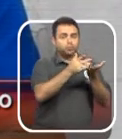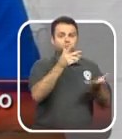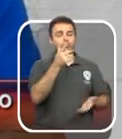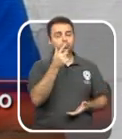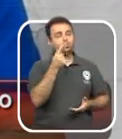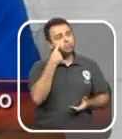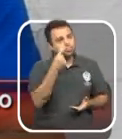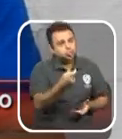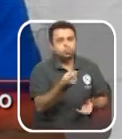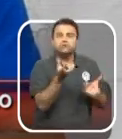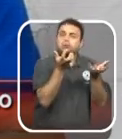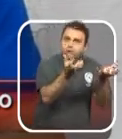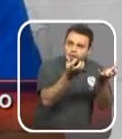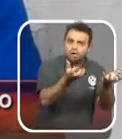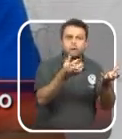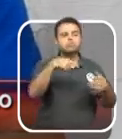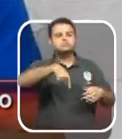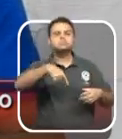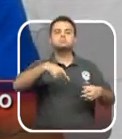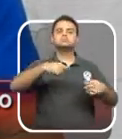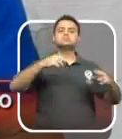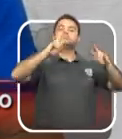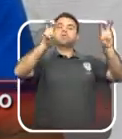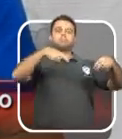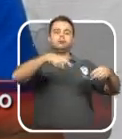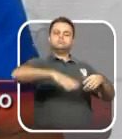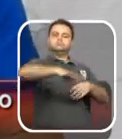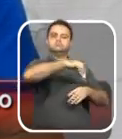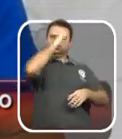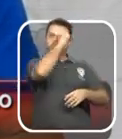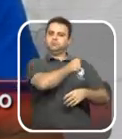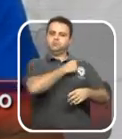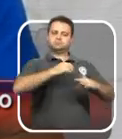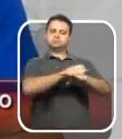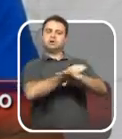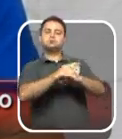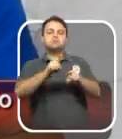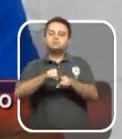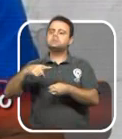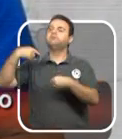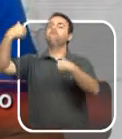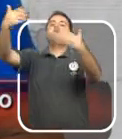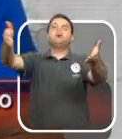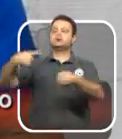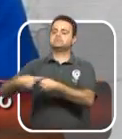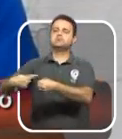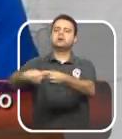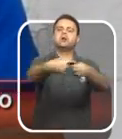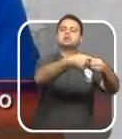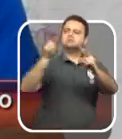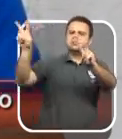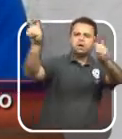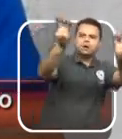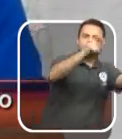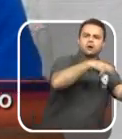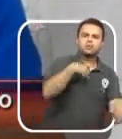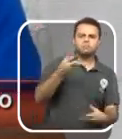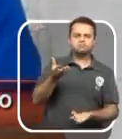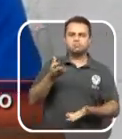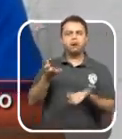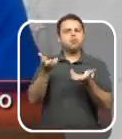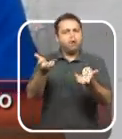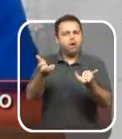gostam desse processo, de participar do debate, não só da cidade, mas da região. Então, eu estou propondo a criação de uma comissão